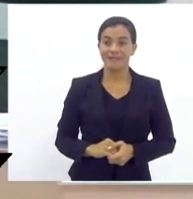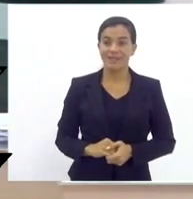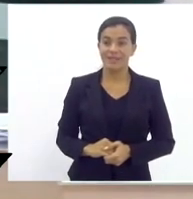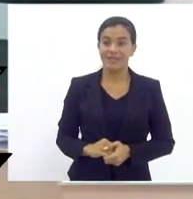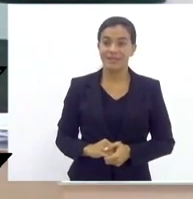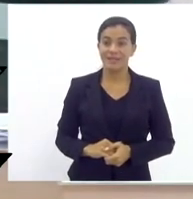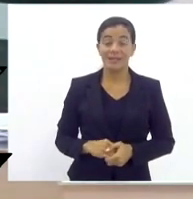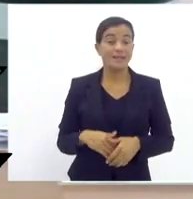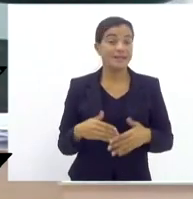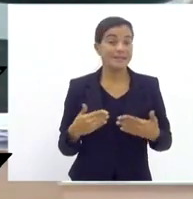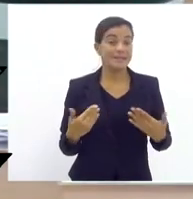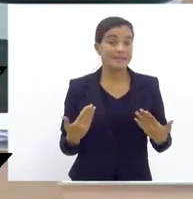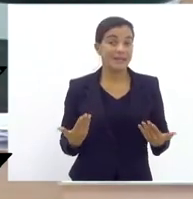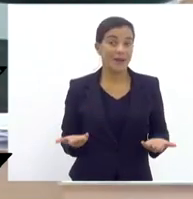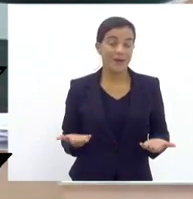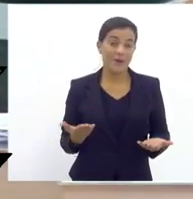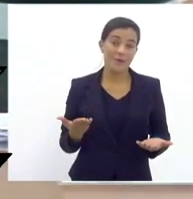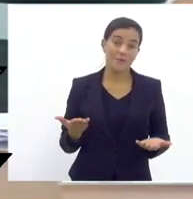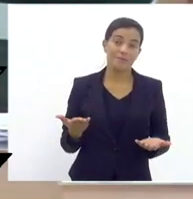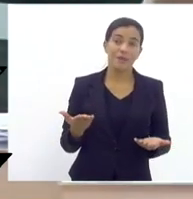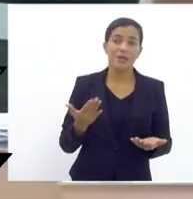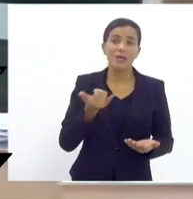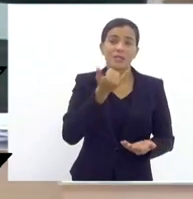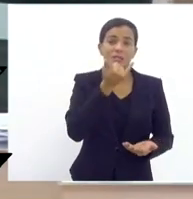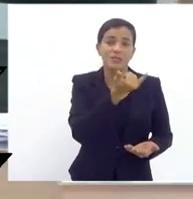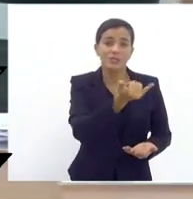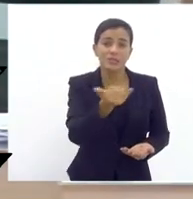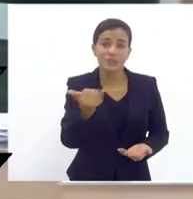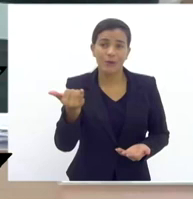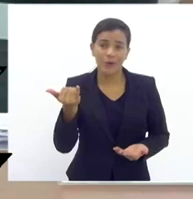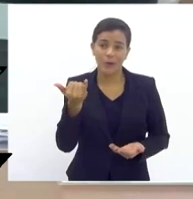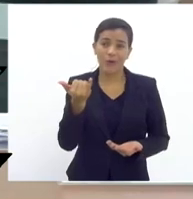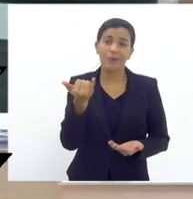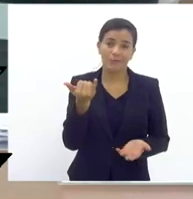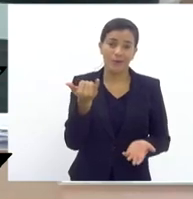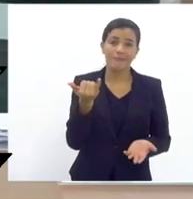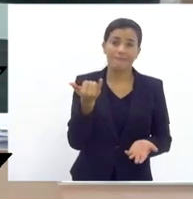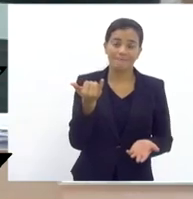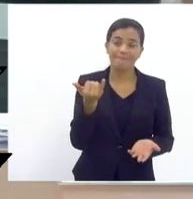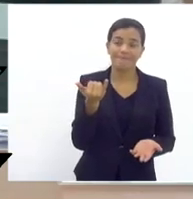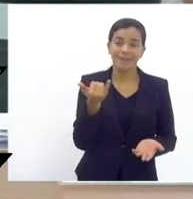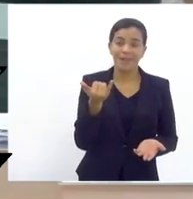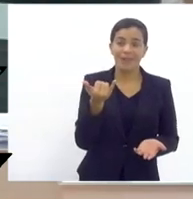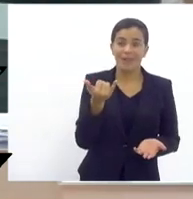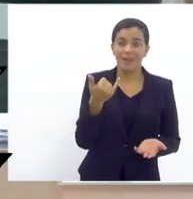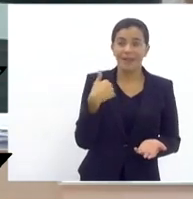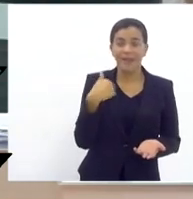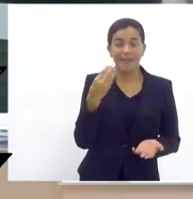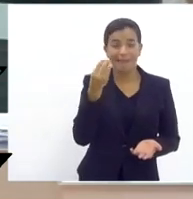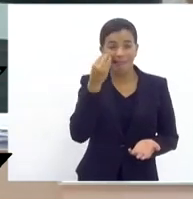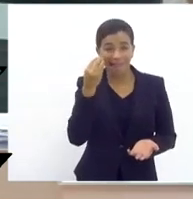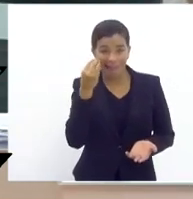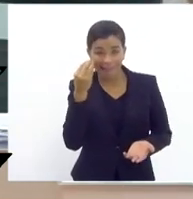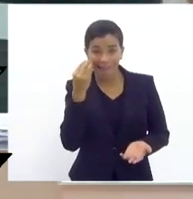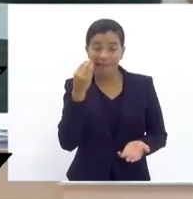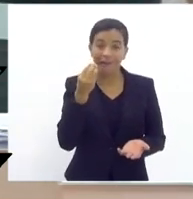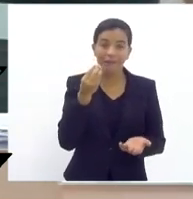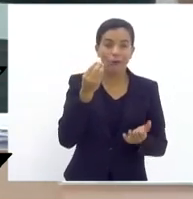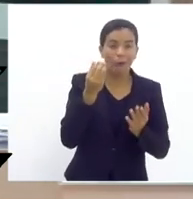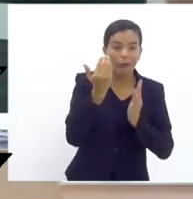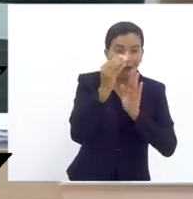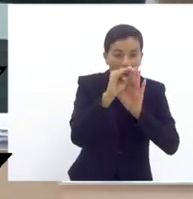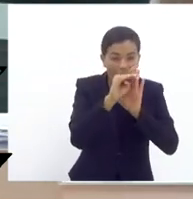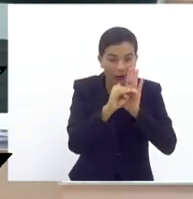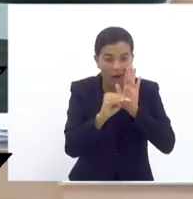Então se a gente passa aqui desculpas pois eu acabei no bojo né de tentar manter a